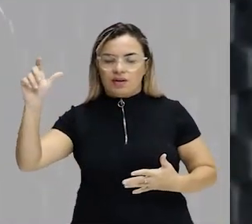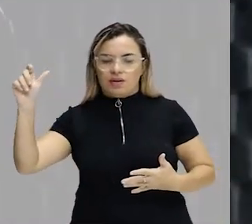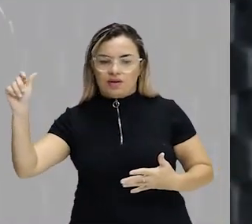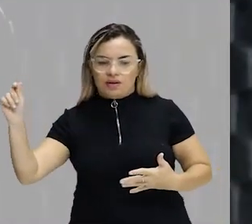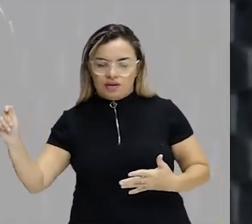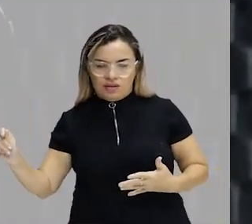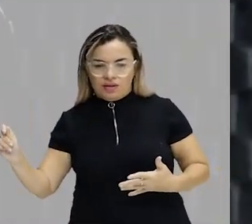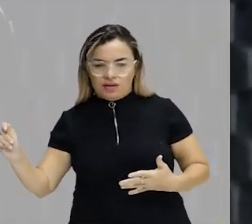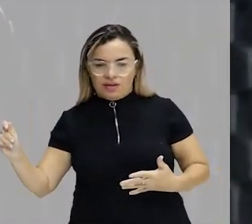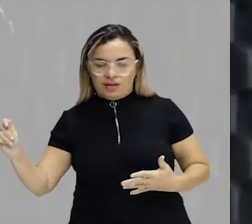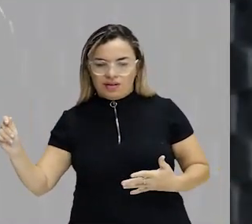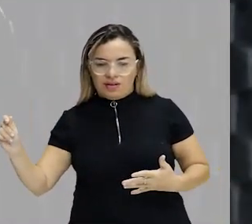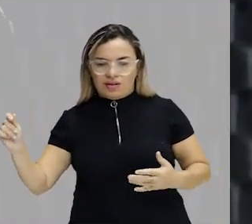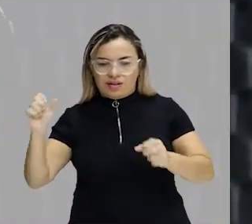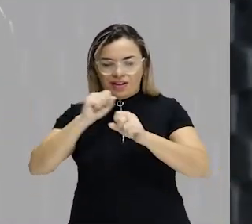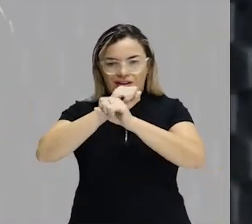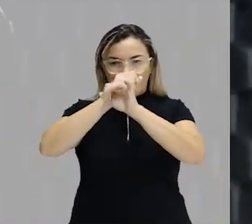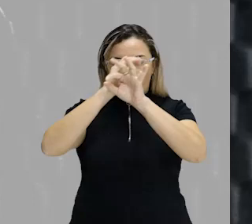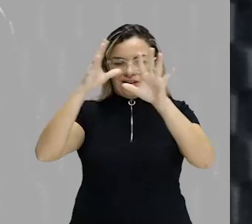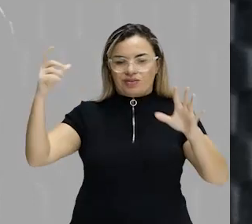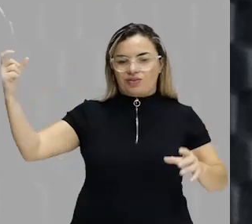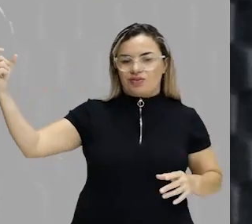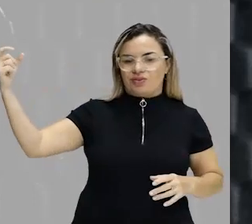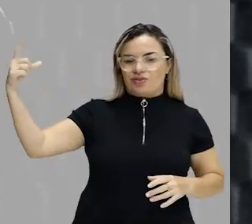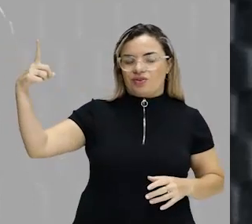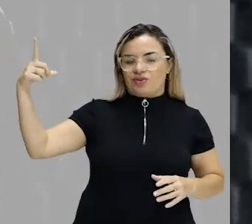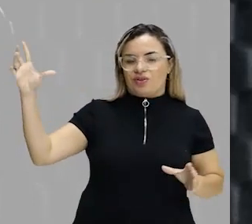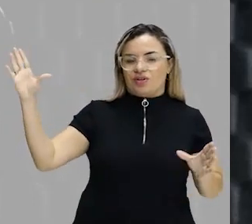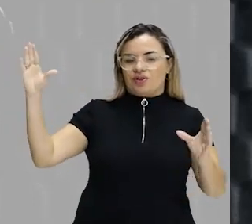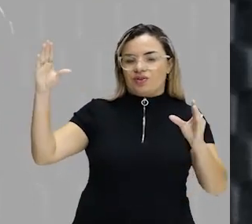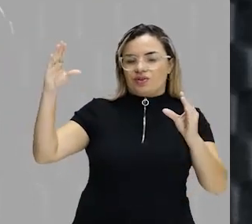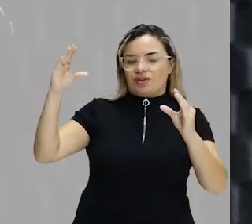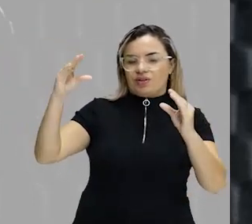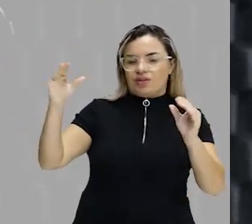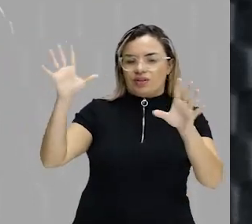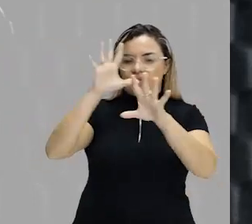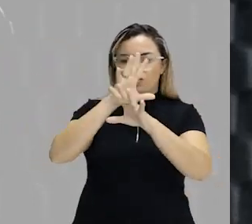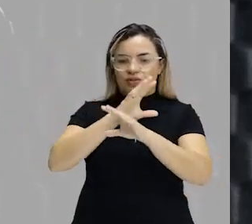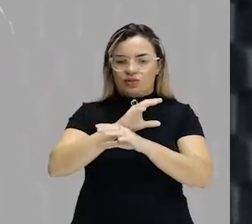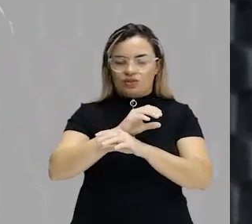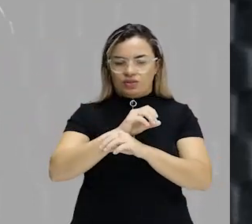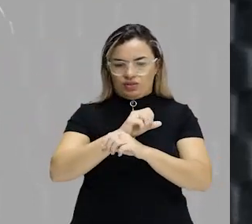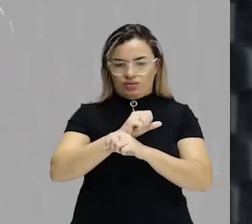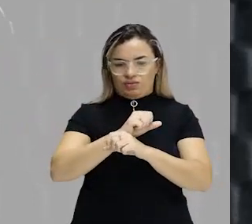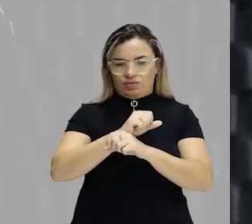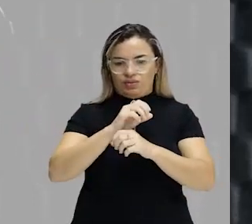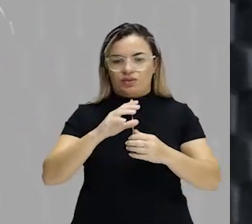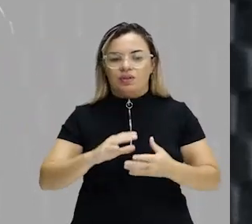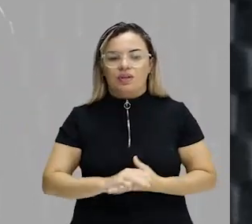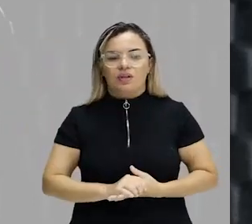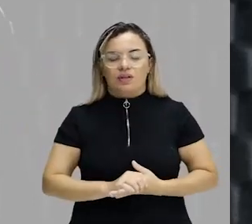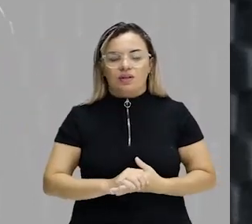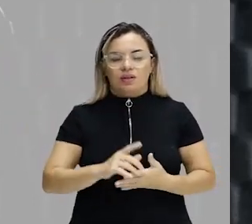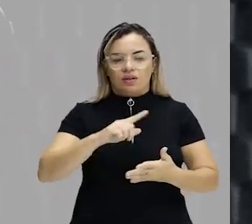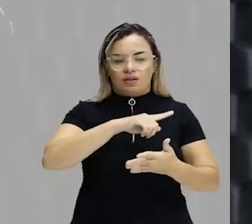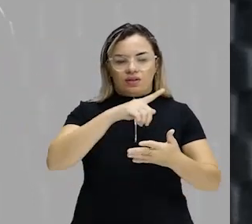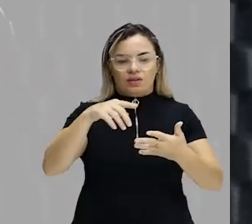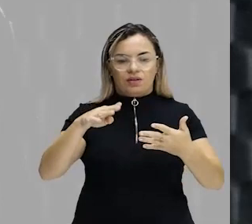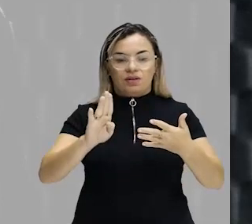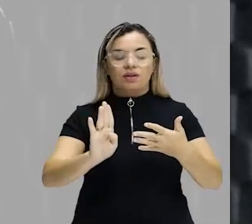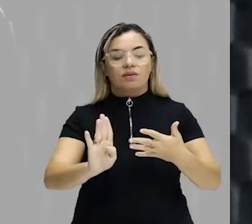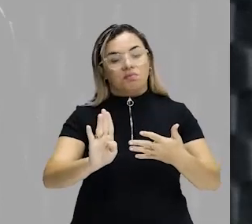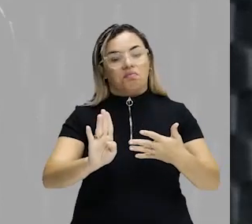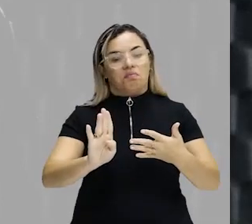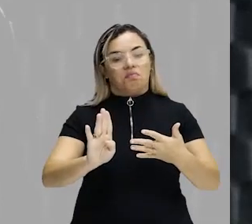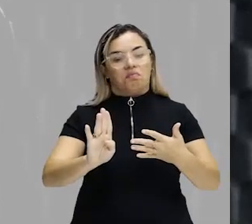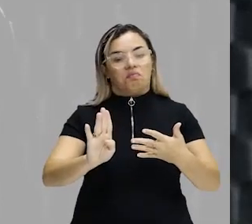luz. Essa destacada é uma oração subordinada substantiva objetiva direta. É o que está dizendo aí. Você que vai